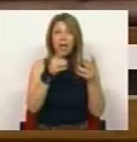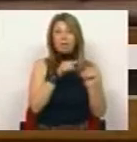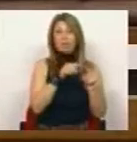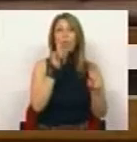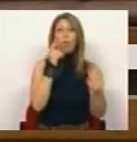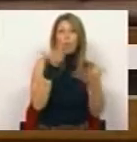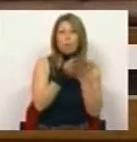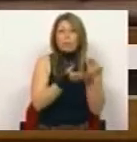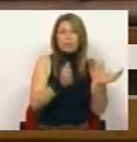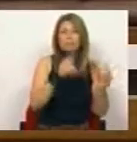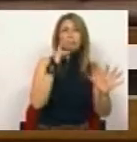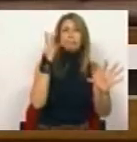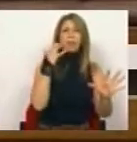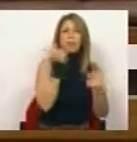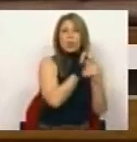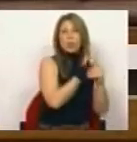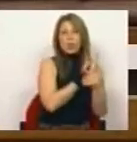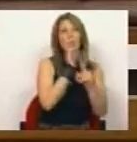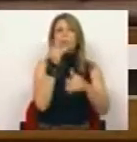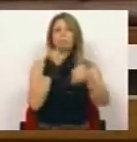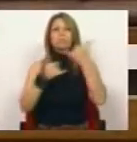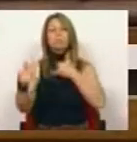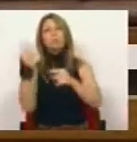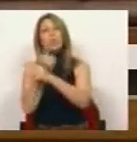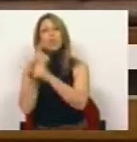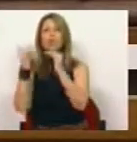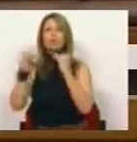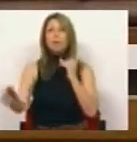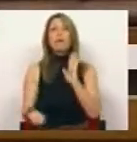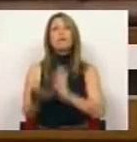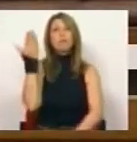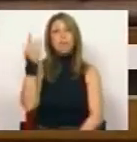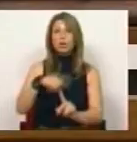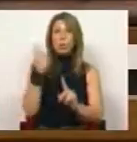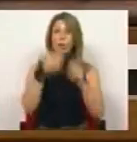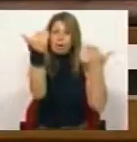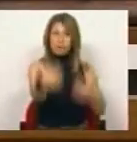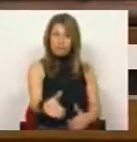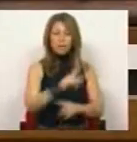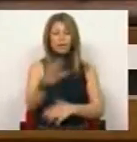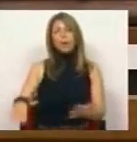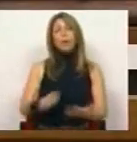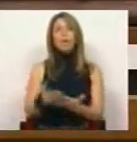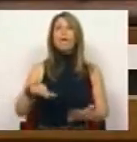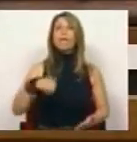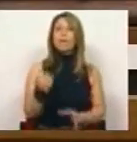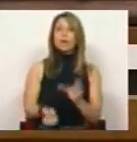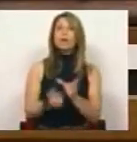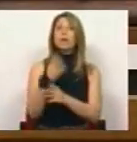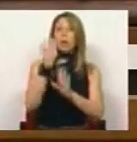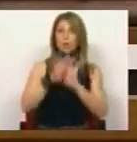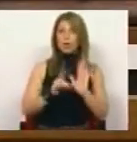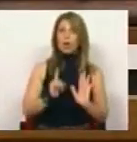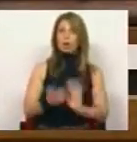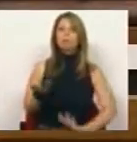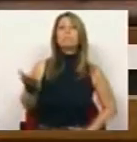mais sustentáveis se concretize. Com a aprovação desta proposta dos Verdes, criam-se condições para se dar um passo